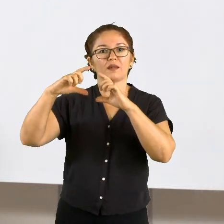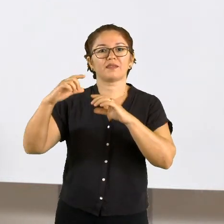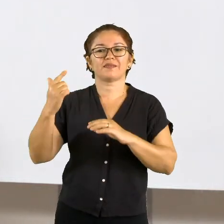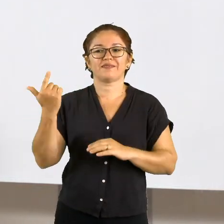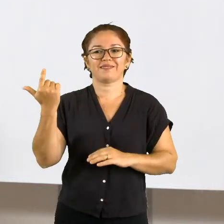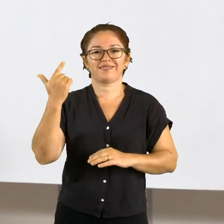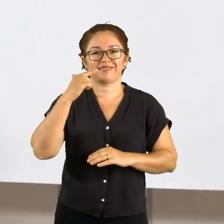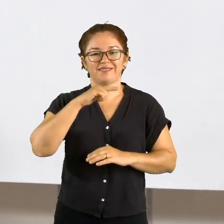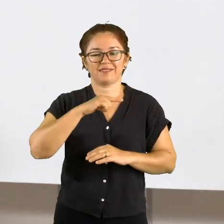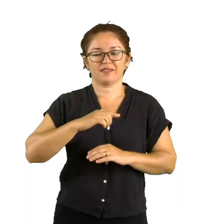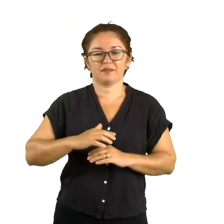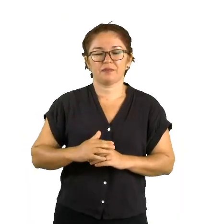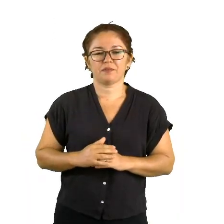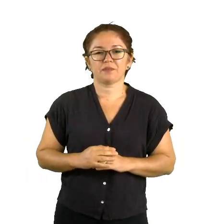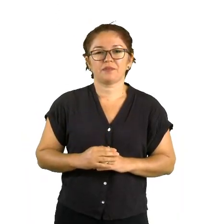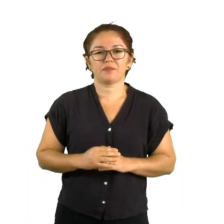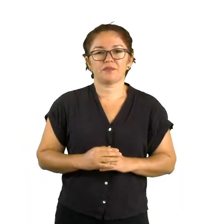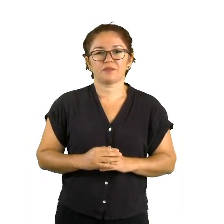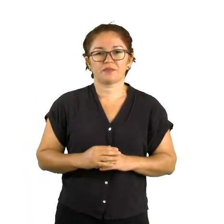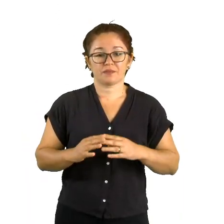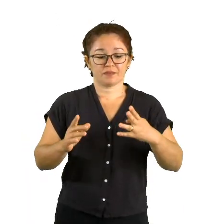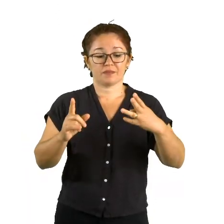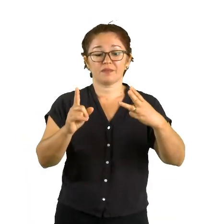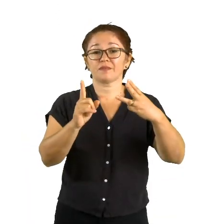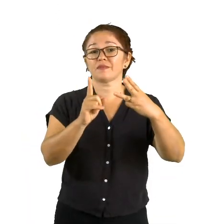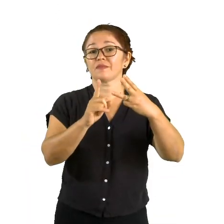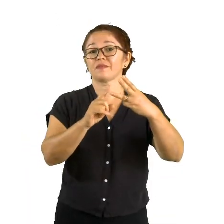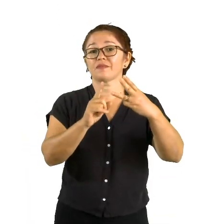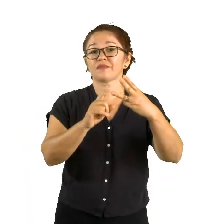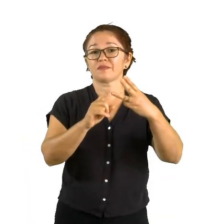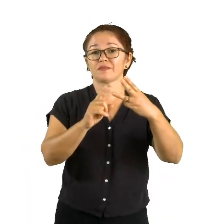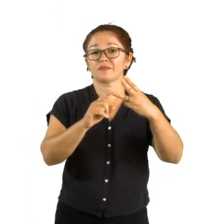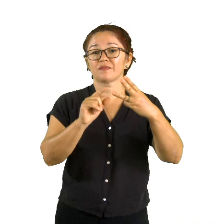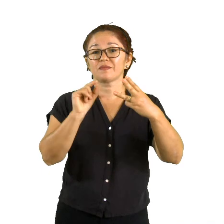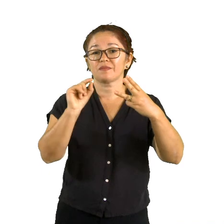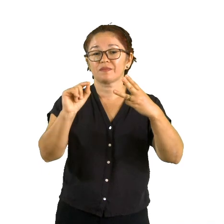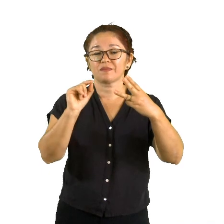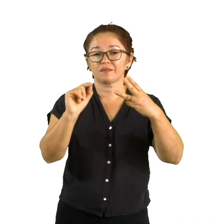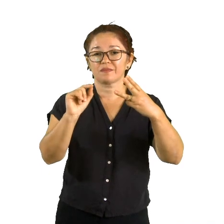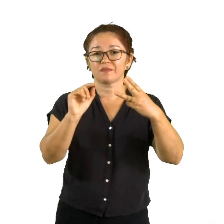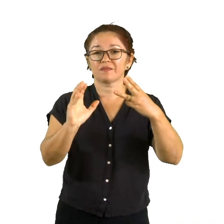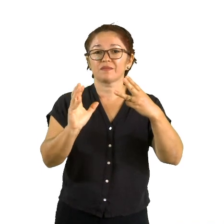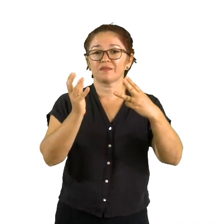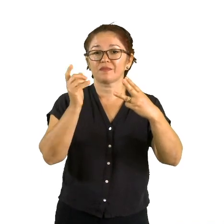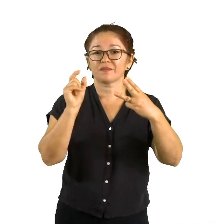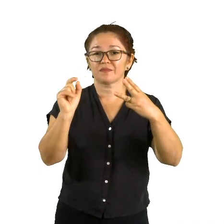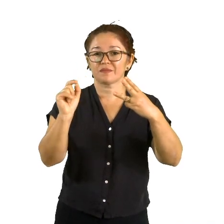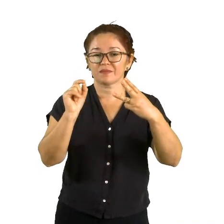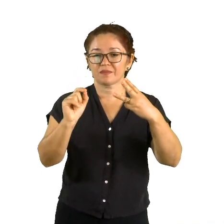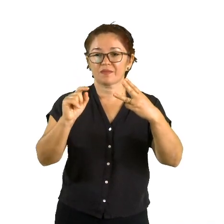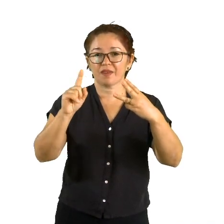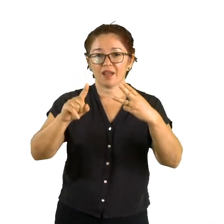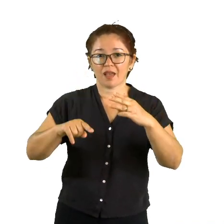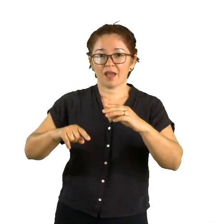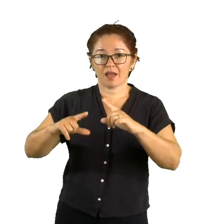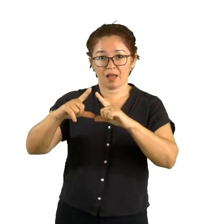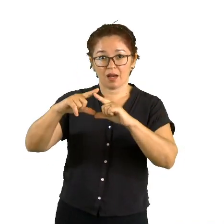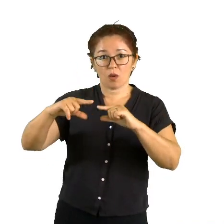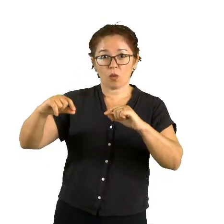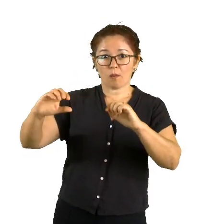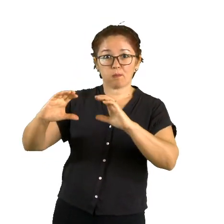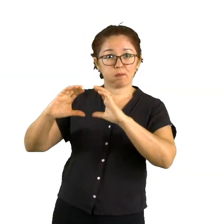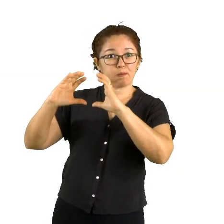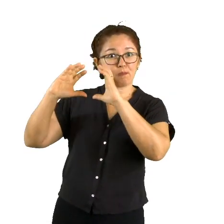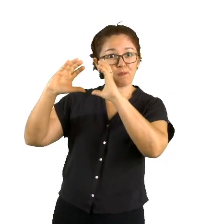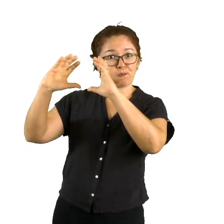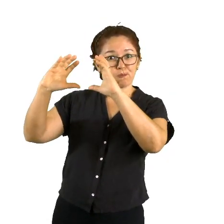Lua crescente. A terceira fase da Lua, então, é a fase da Lua cheia, quando a Lua está